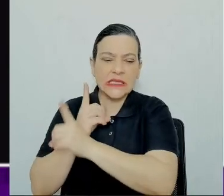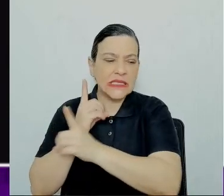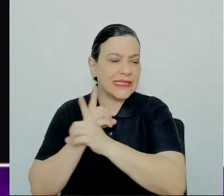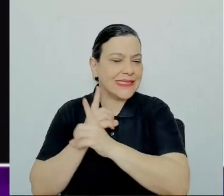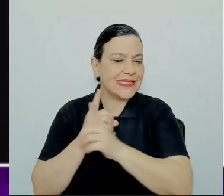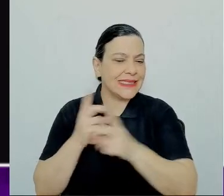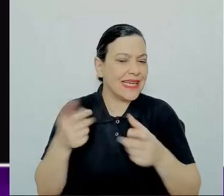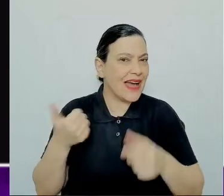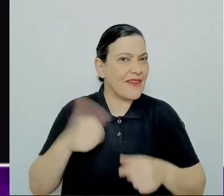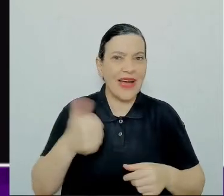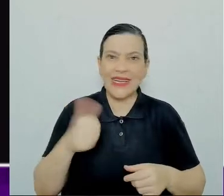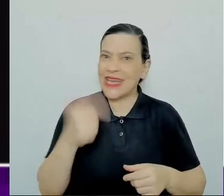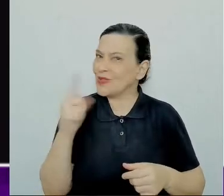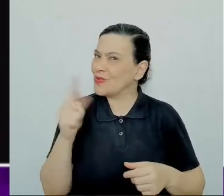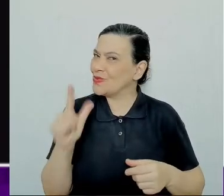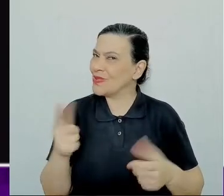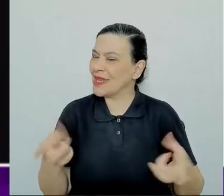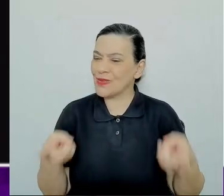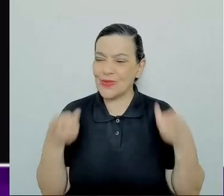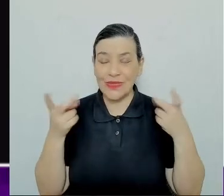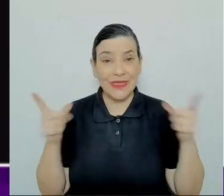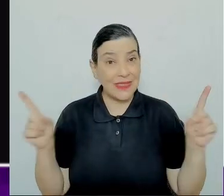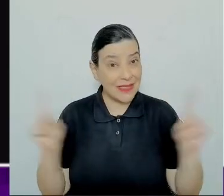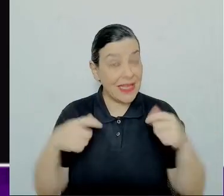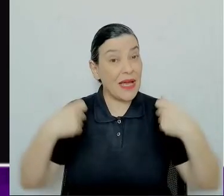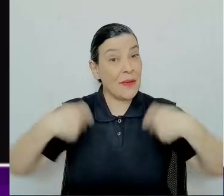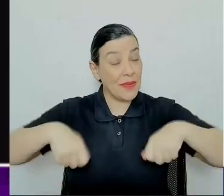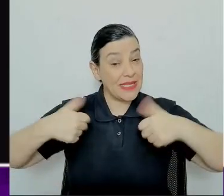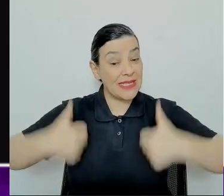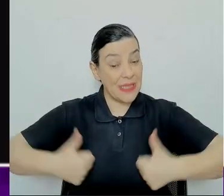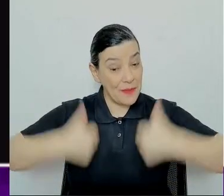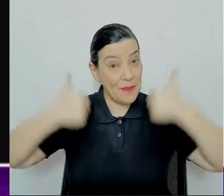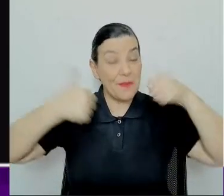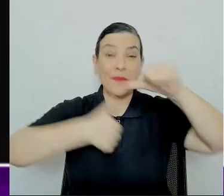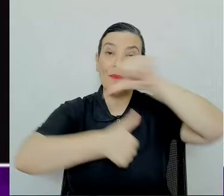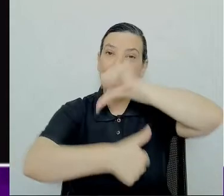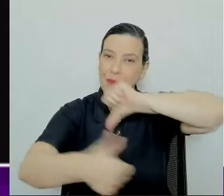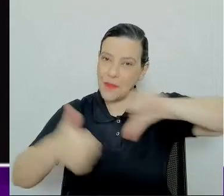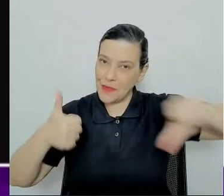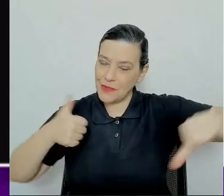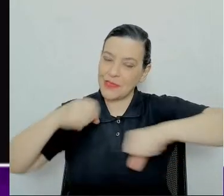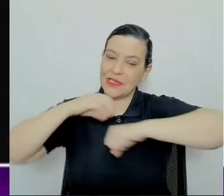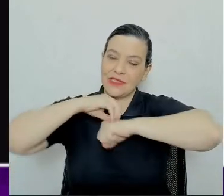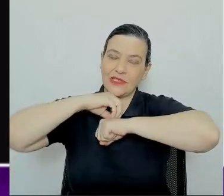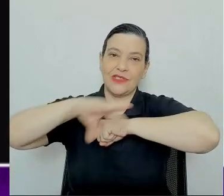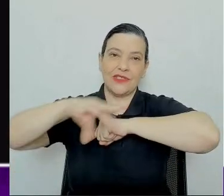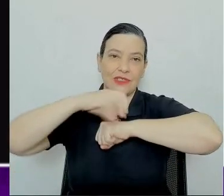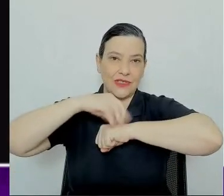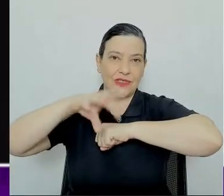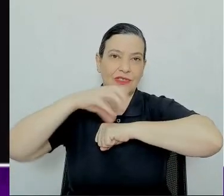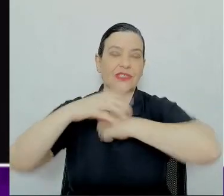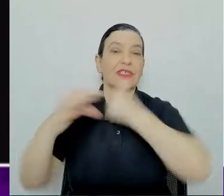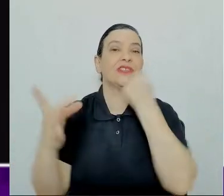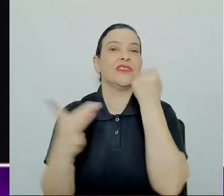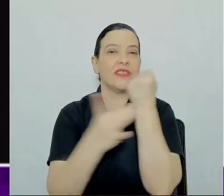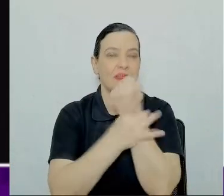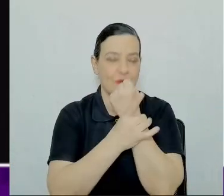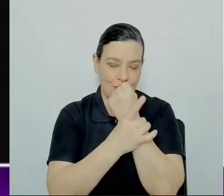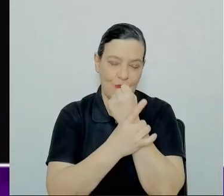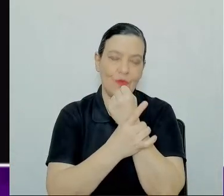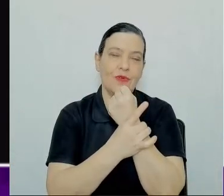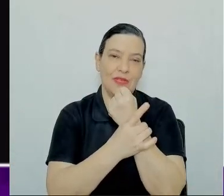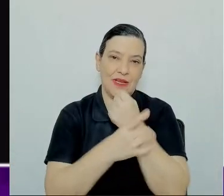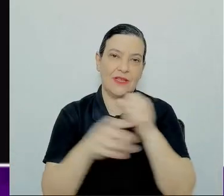no momento, quais são os pontos que eu preciso melhorar, e também me dá recomendações de segurança em cima de todo o meu